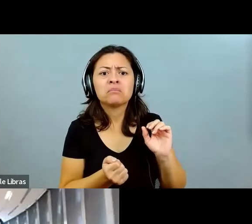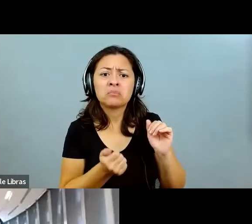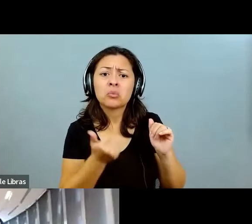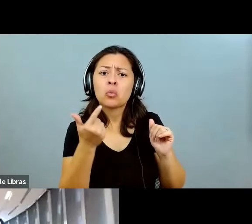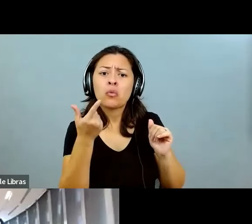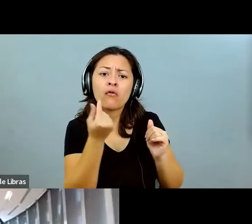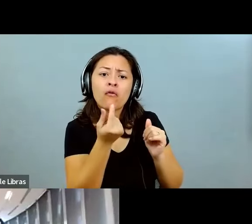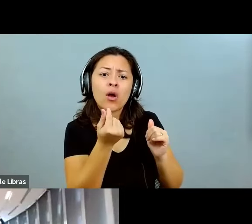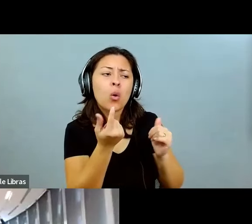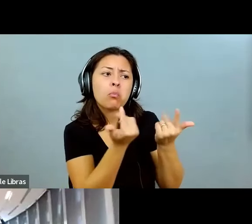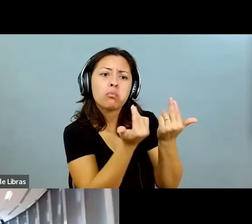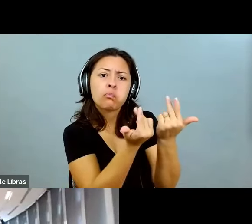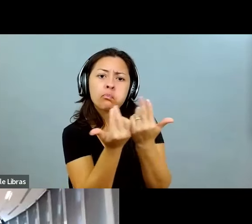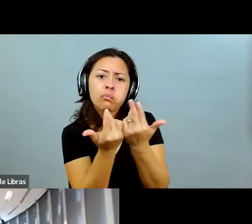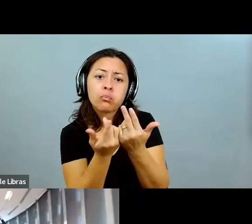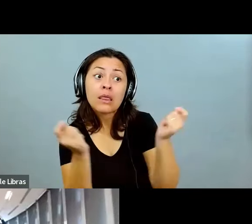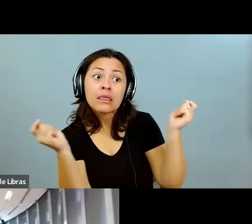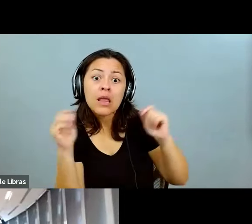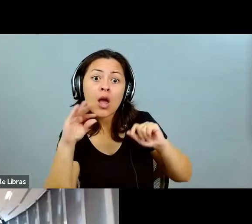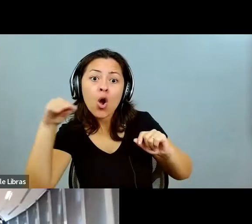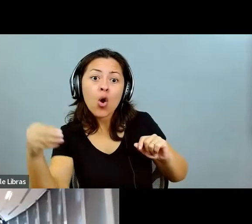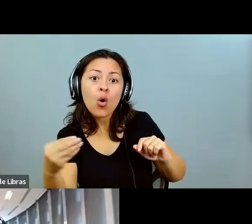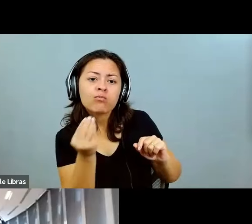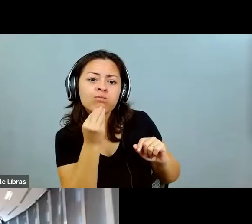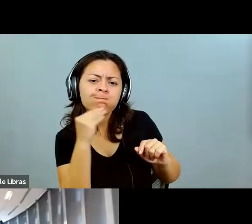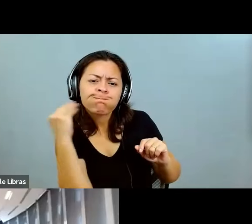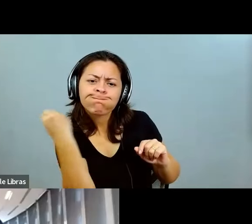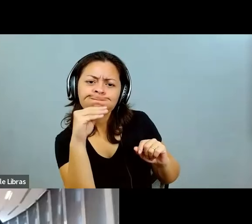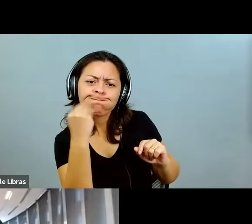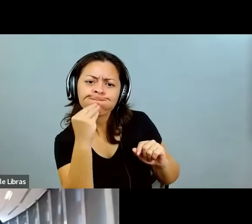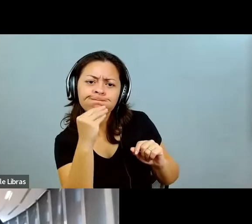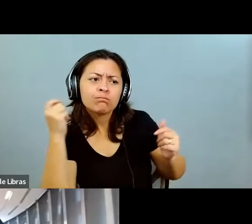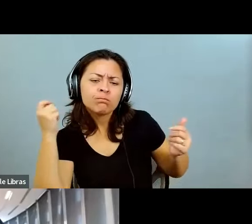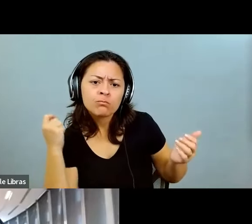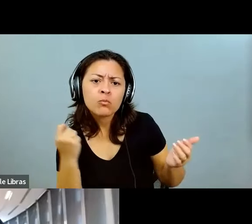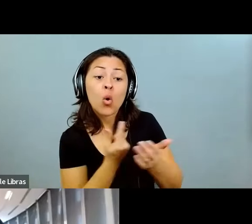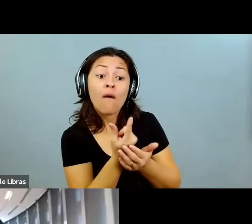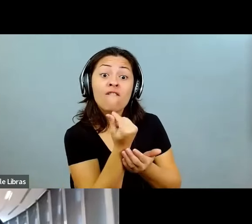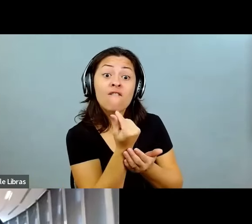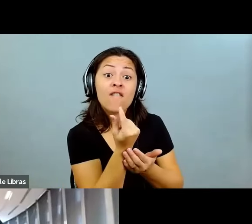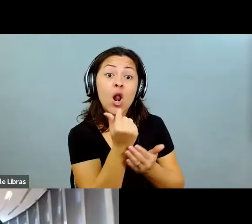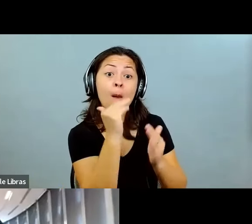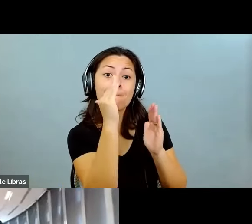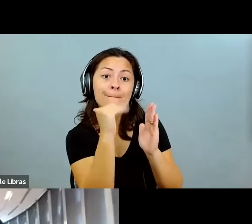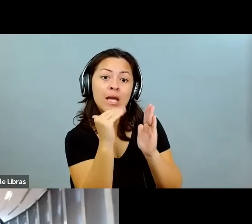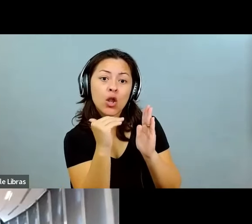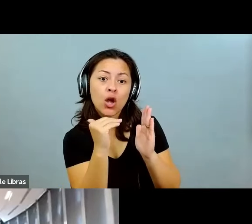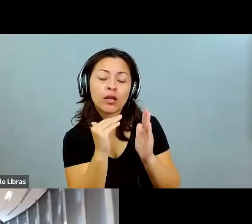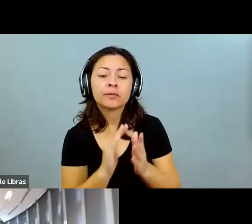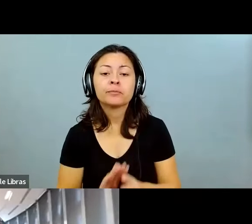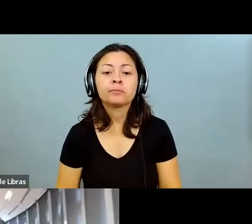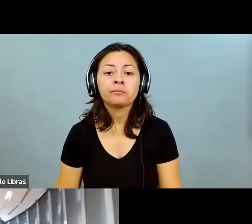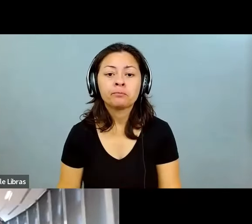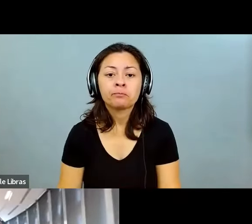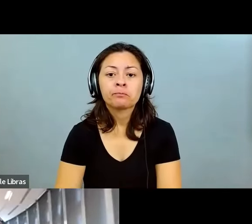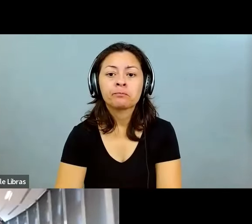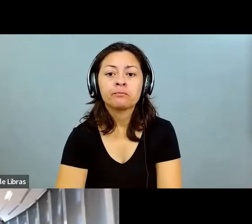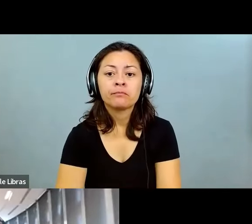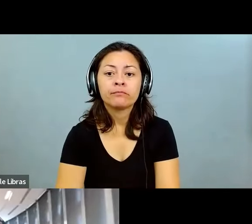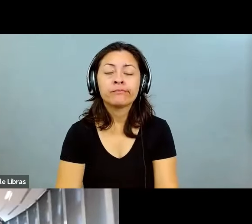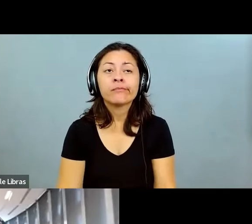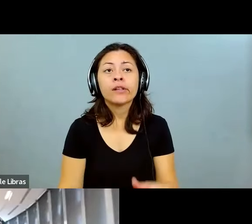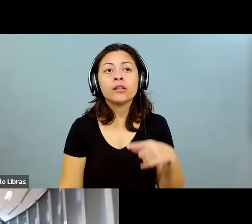tem que aproveitar as oportunidades para fazer posição e tentar fixar um custo um custo menor né ah quando a gente compara esses